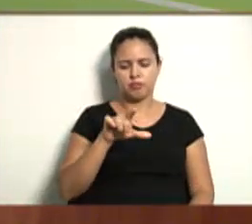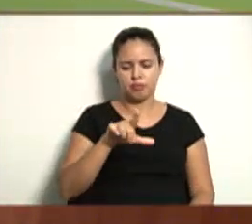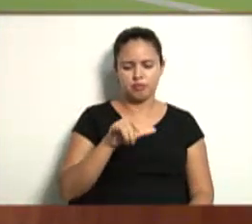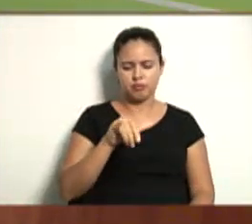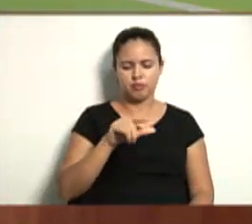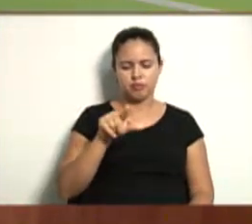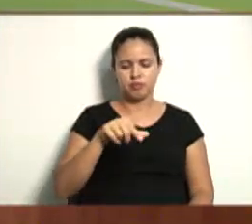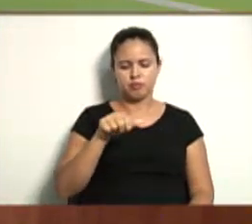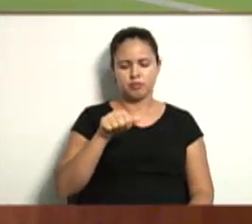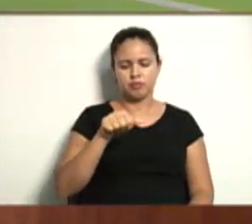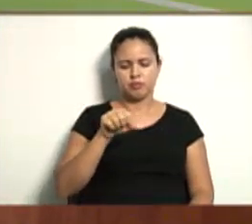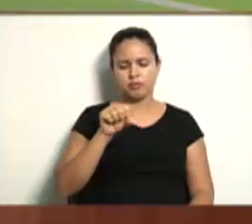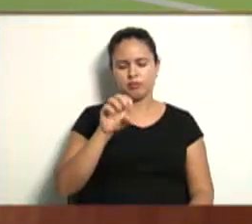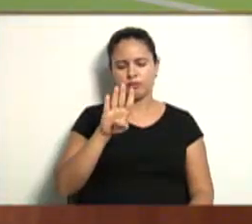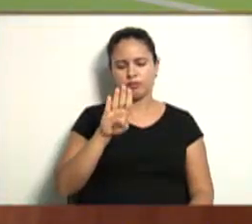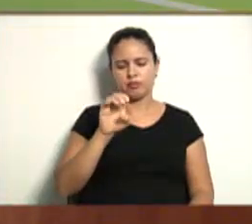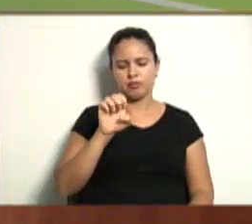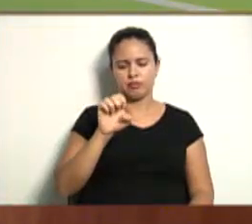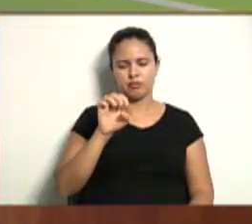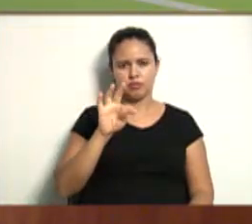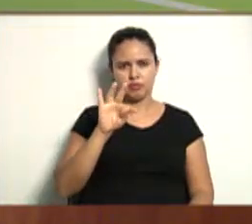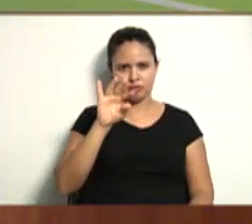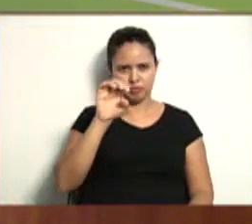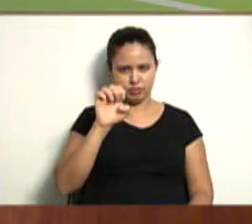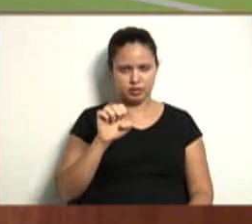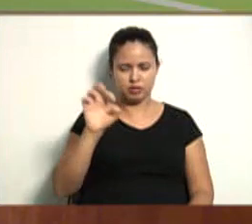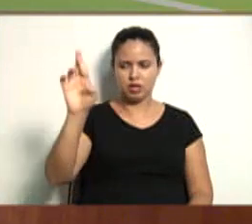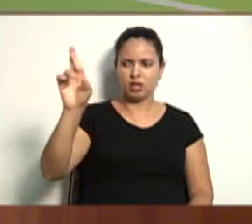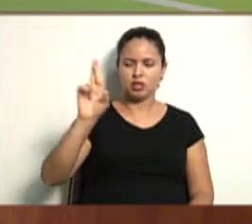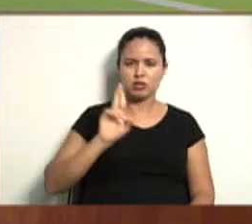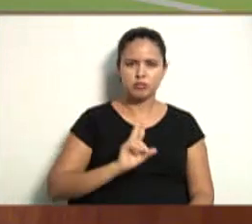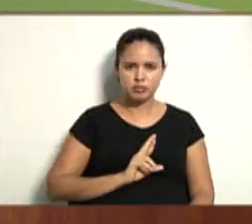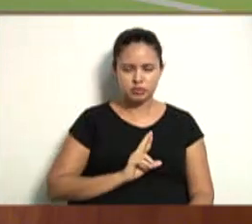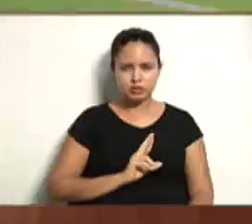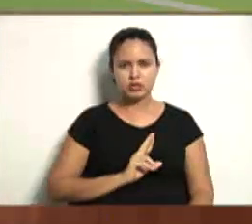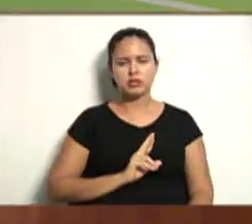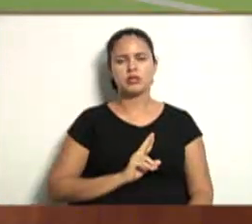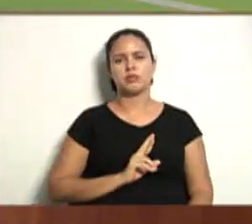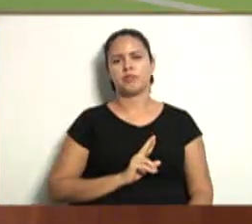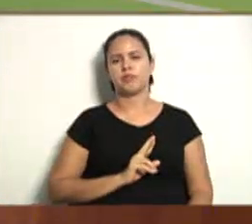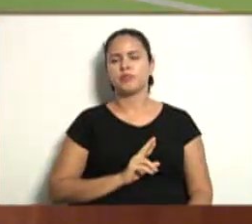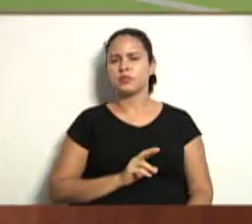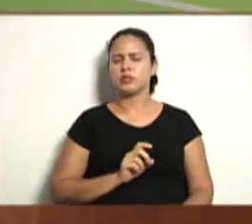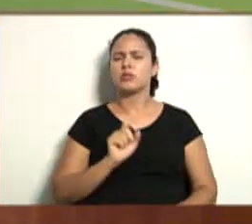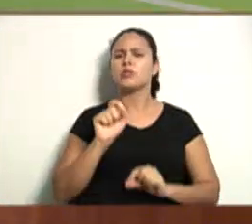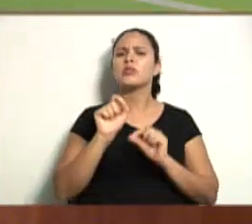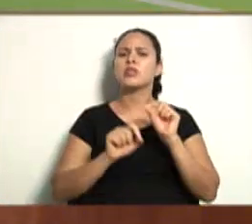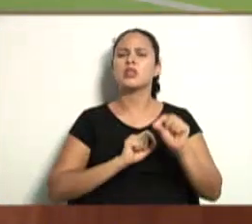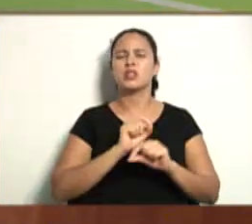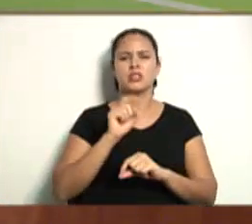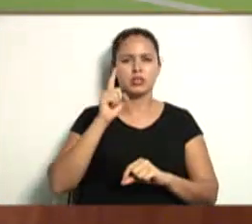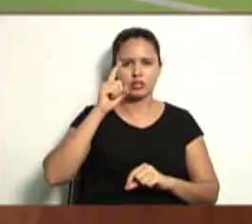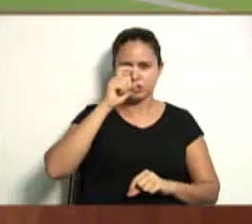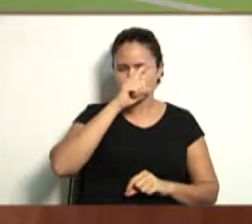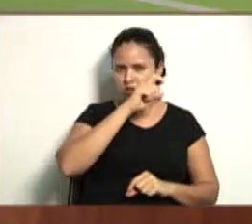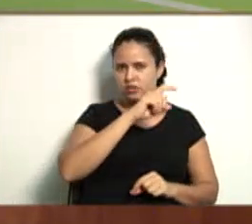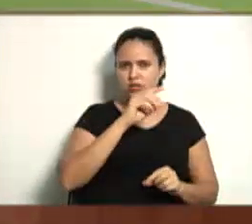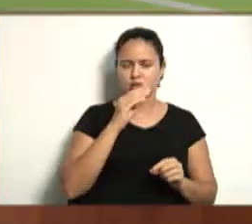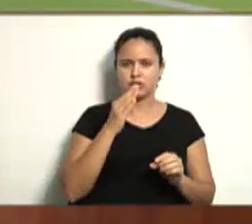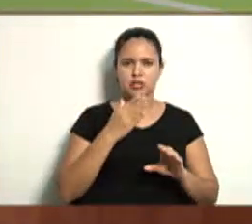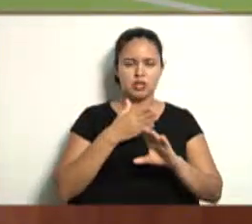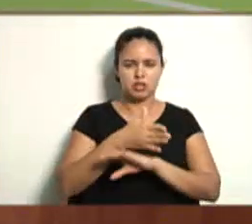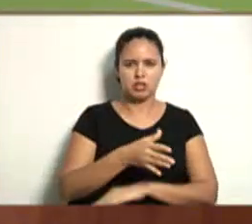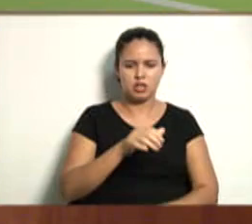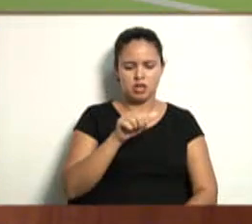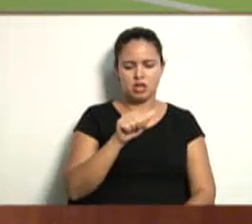Escola Santana de Espigão do Oeste, ela está com dificuldade de acessar aí o AVA por meio do